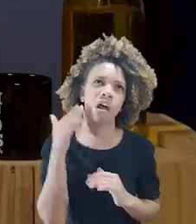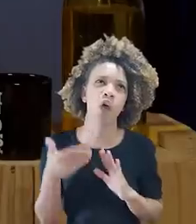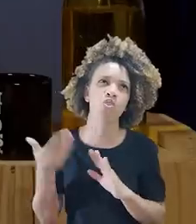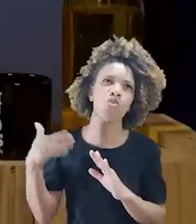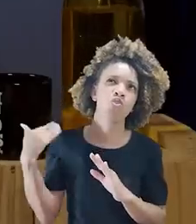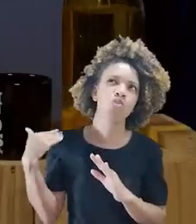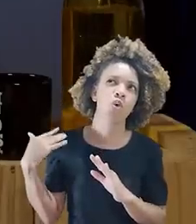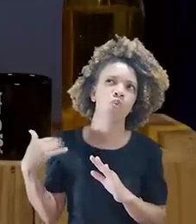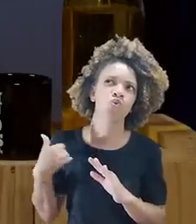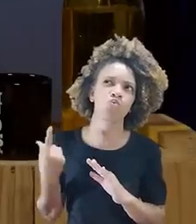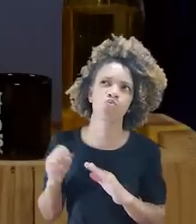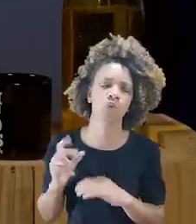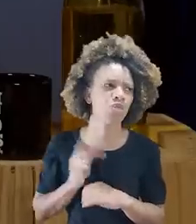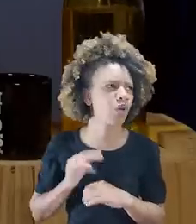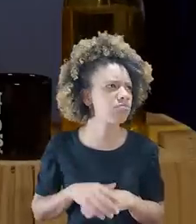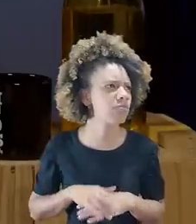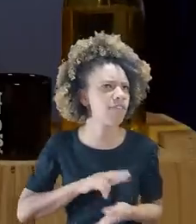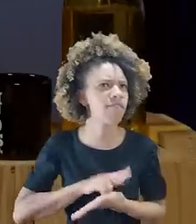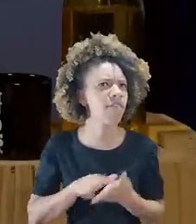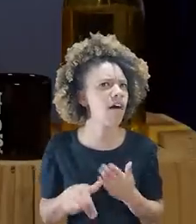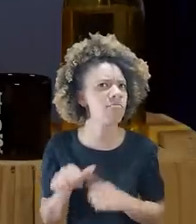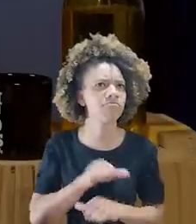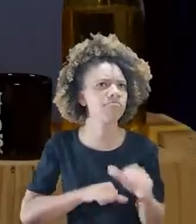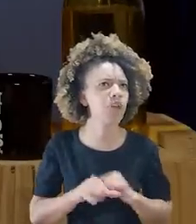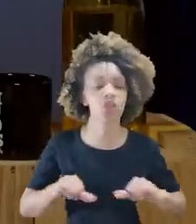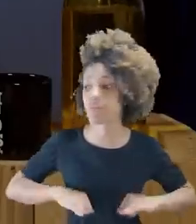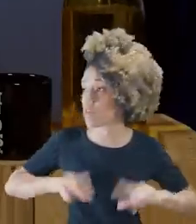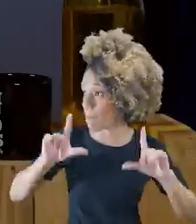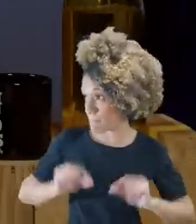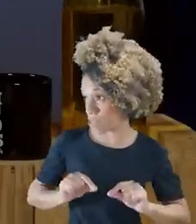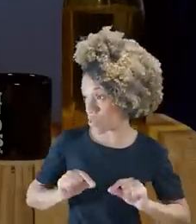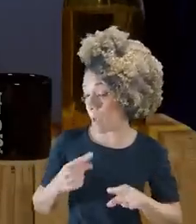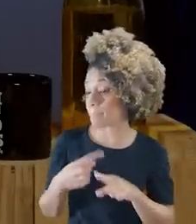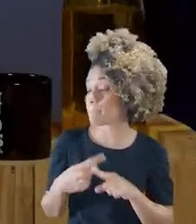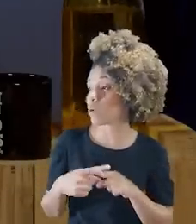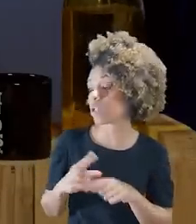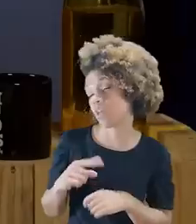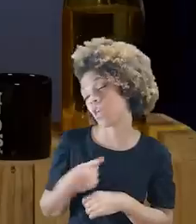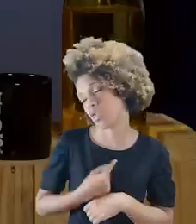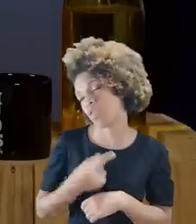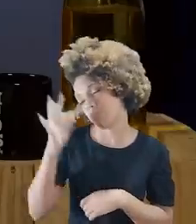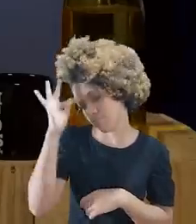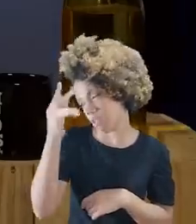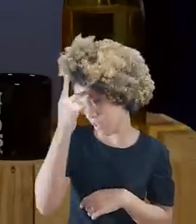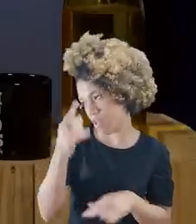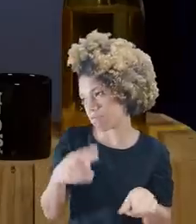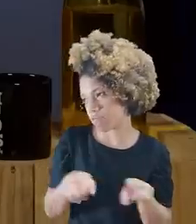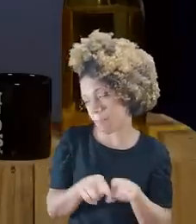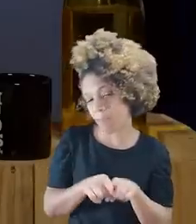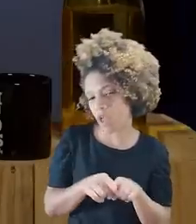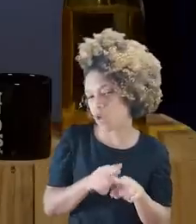né com 18 anos como teria feito tantas coisas então teria sofrido menos porque a gente também o TDH também quando ele não é